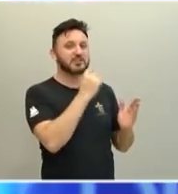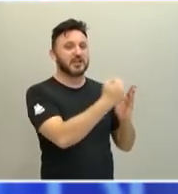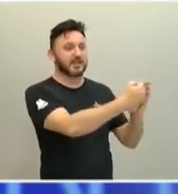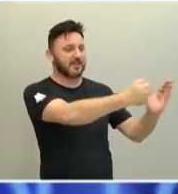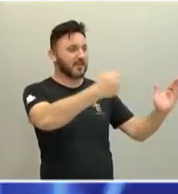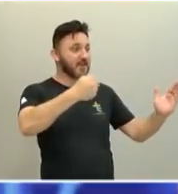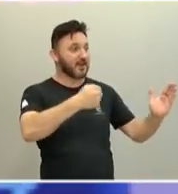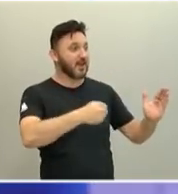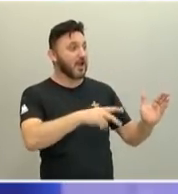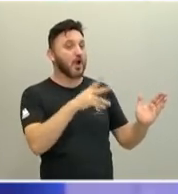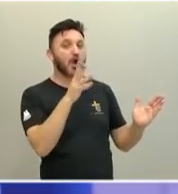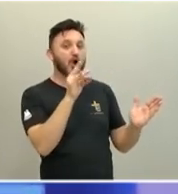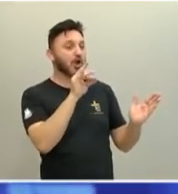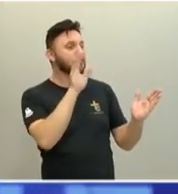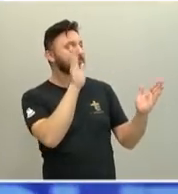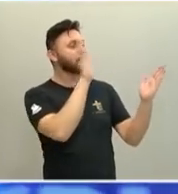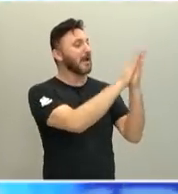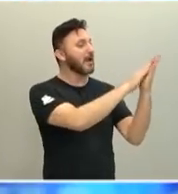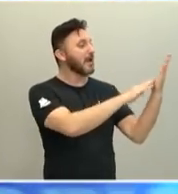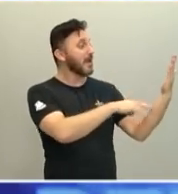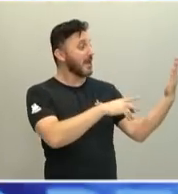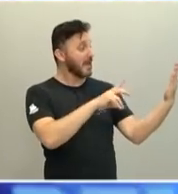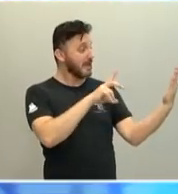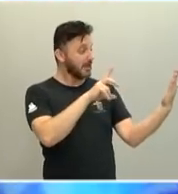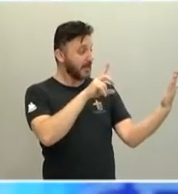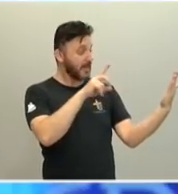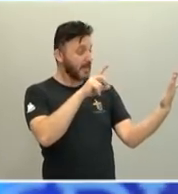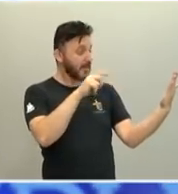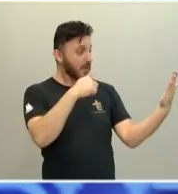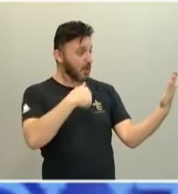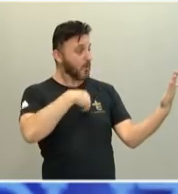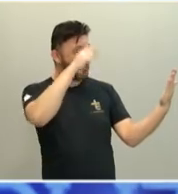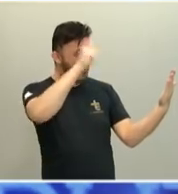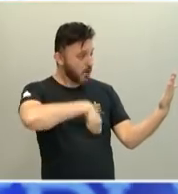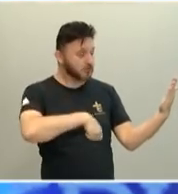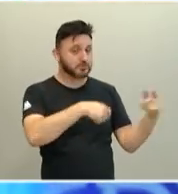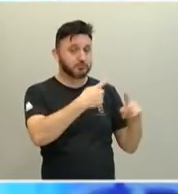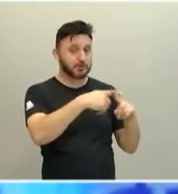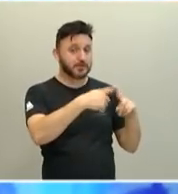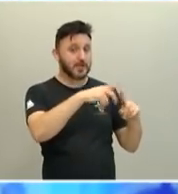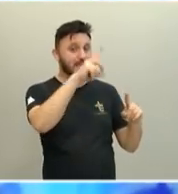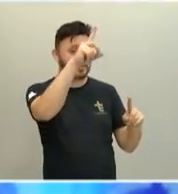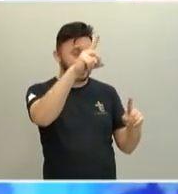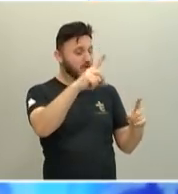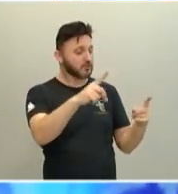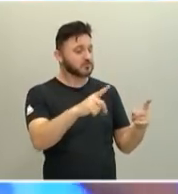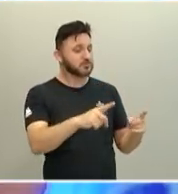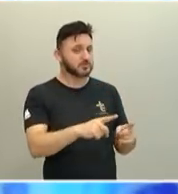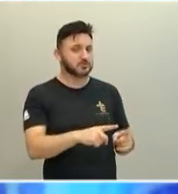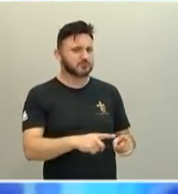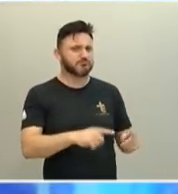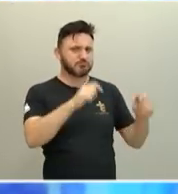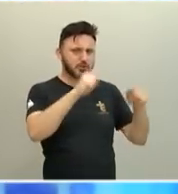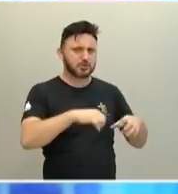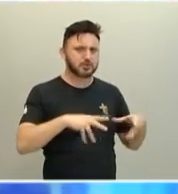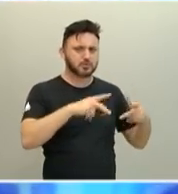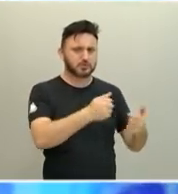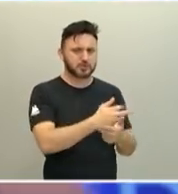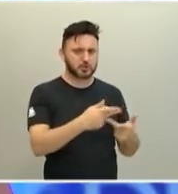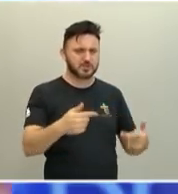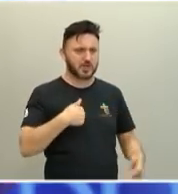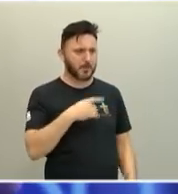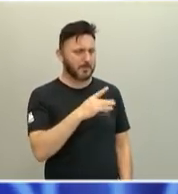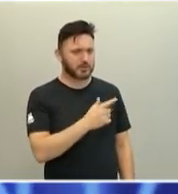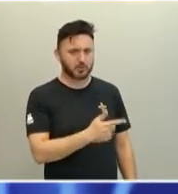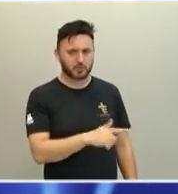Rodrigo, me falaram, Rodrigo, me disseram, Rodrigo, vieram em casa e falaram para mim. Não quero saber o que te disseram, porque tem gente que parece que nasceu